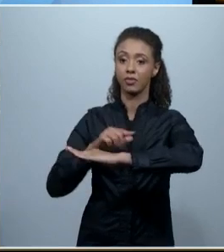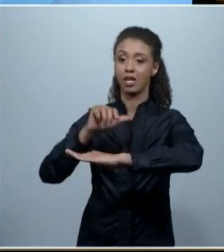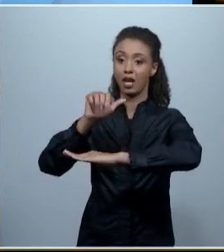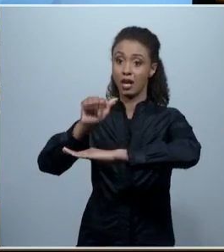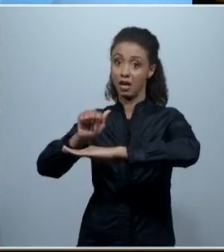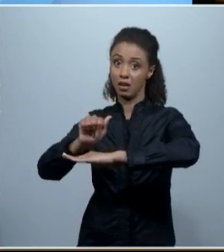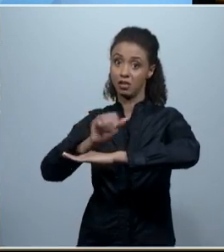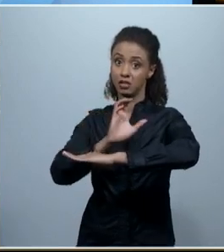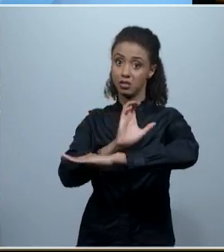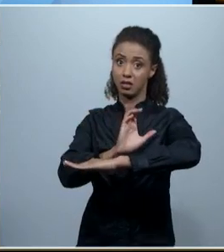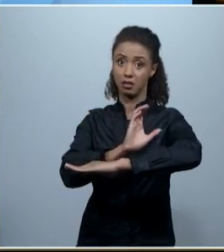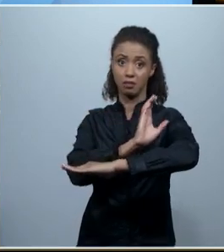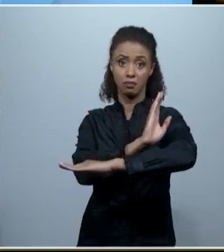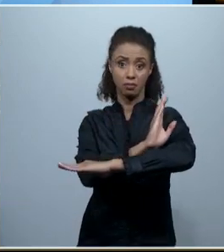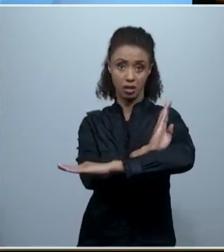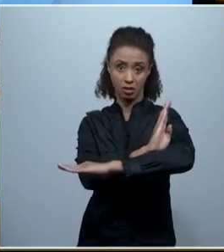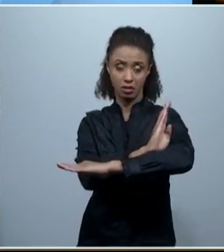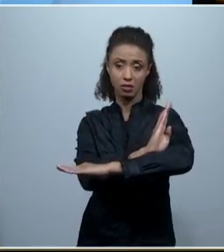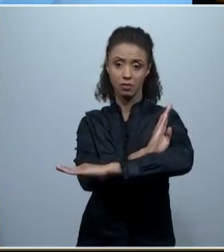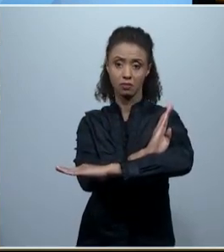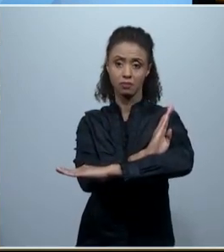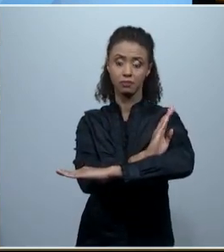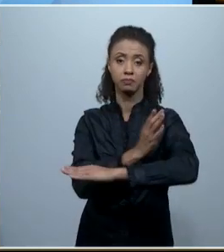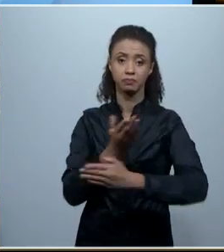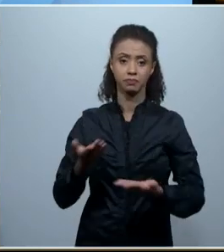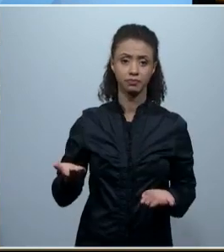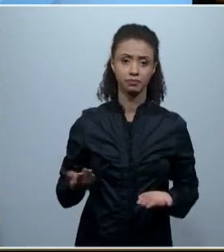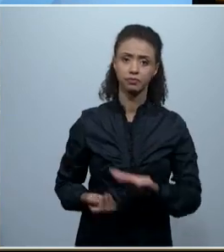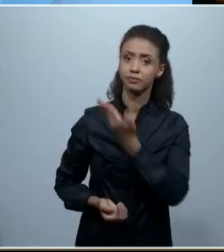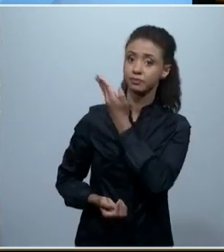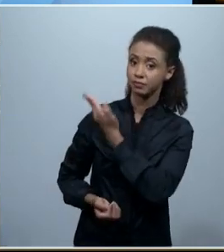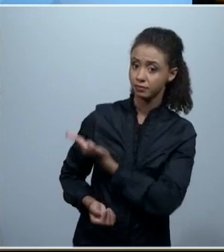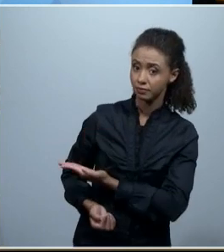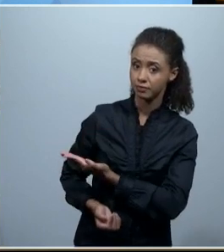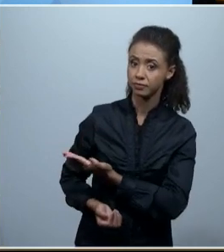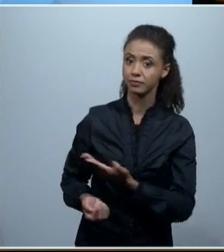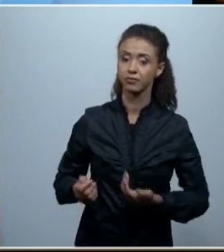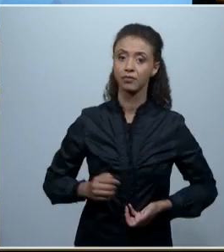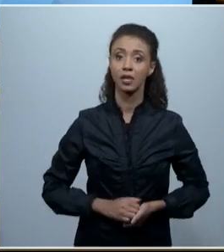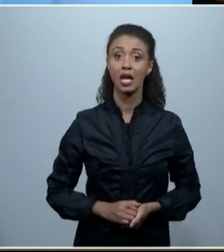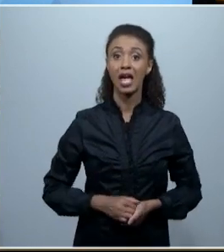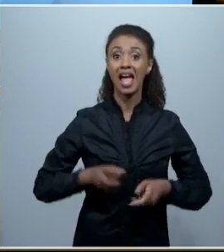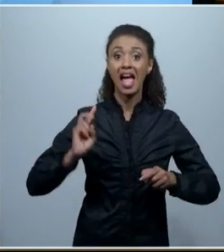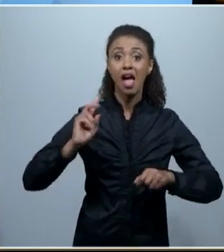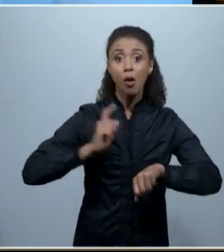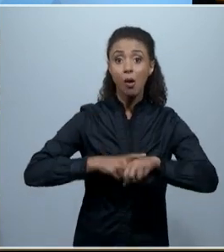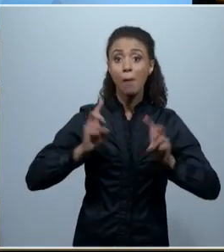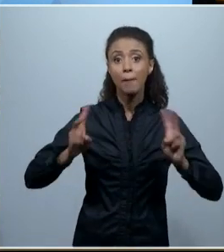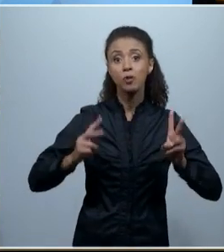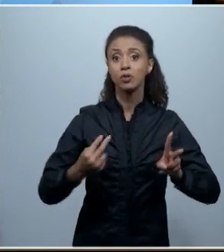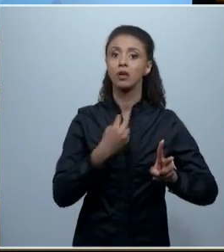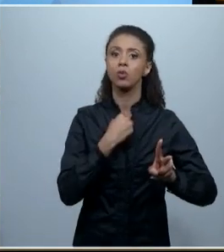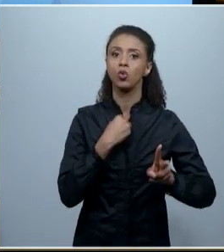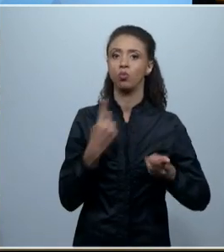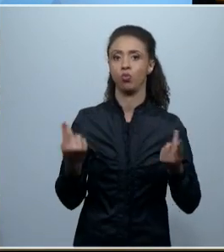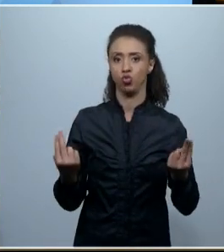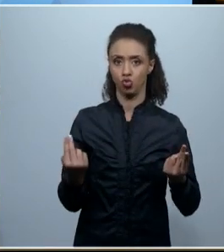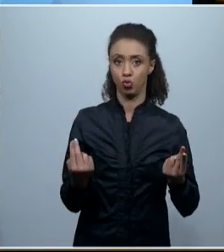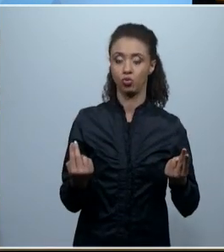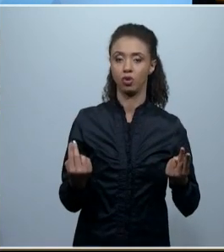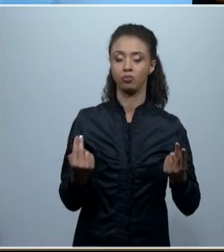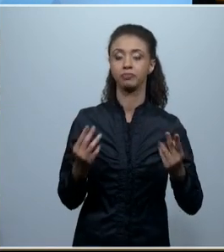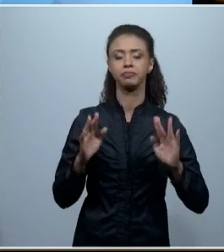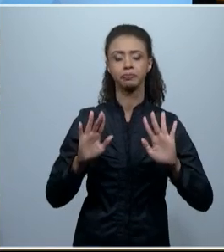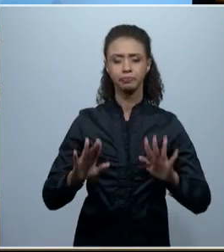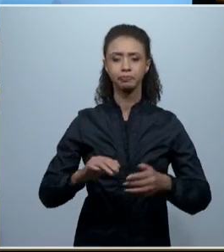relações terminadas aqui abc ea cb elas não podem ser satisfeitas ao mesmo tempo a jóia isso a relação ter na área um dos